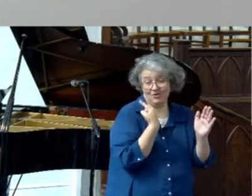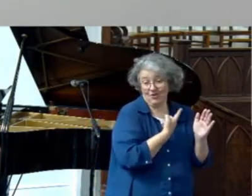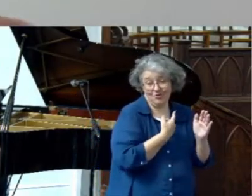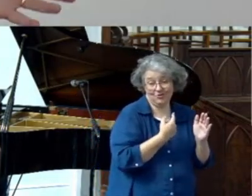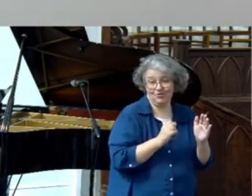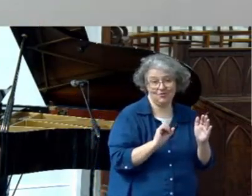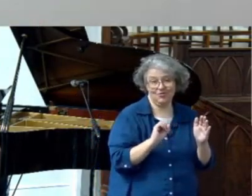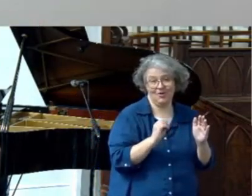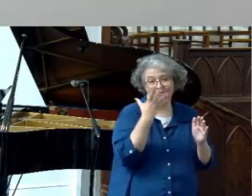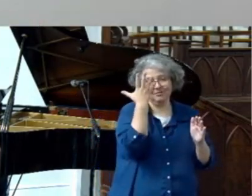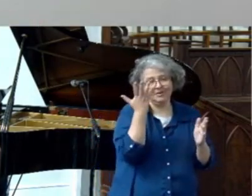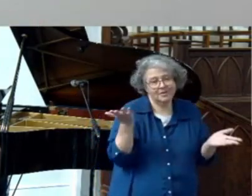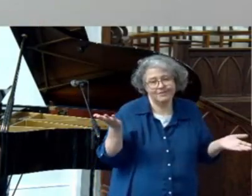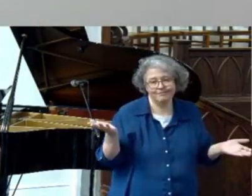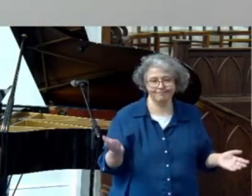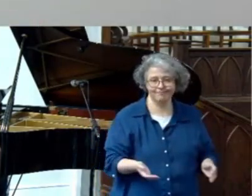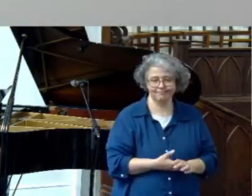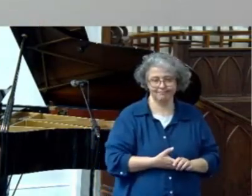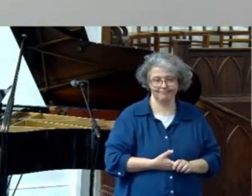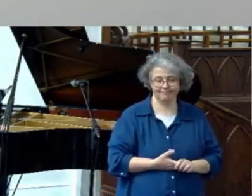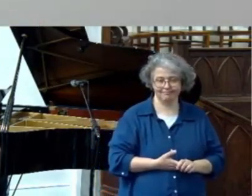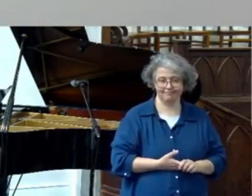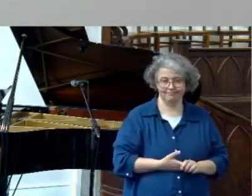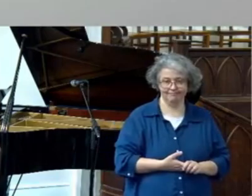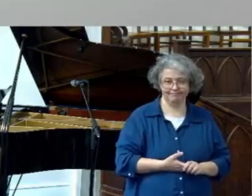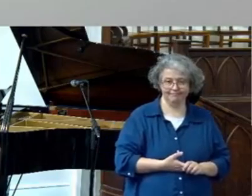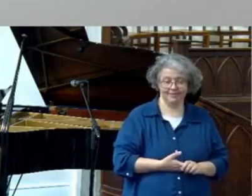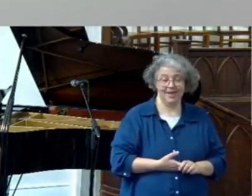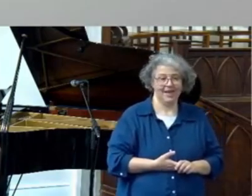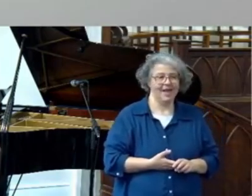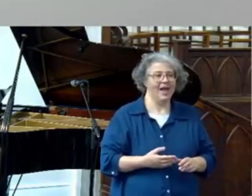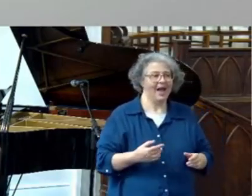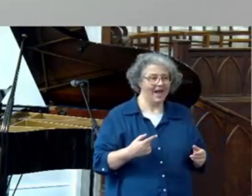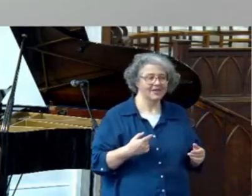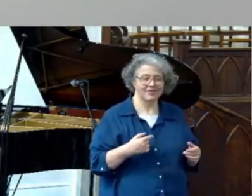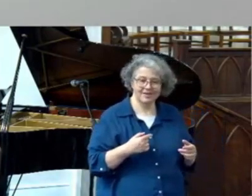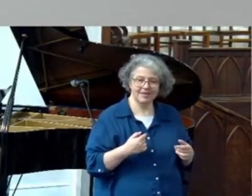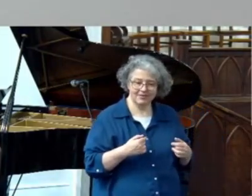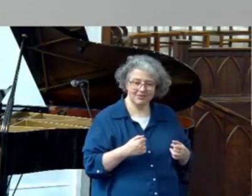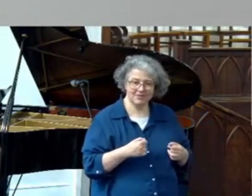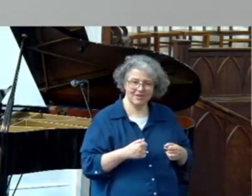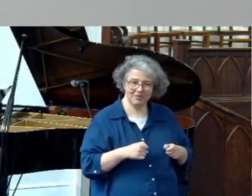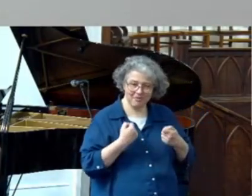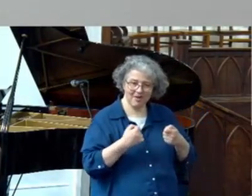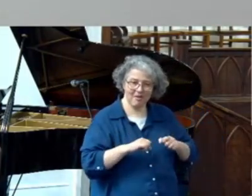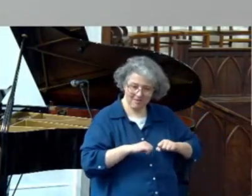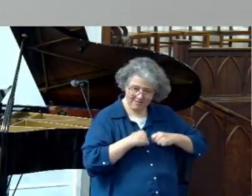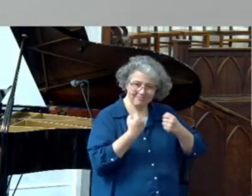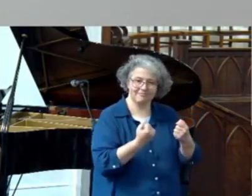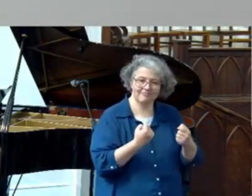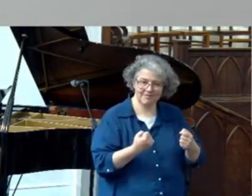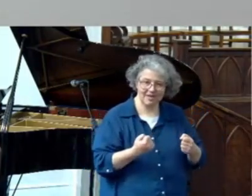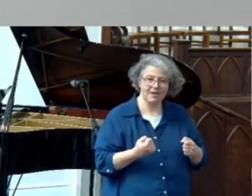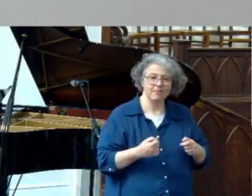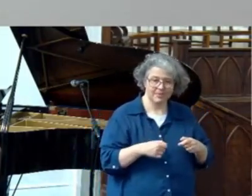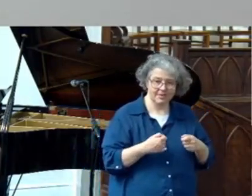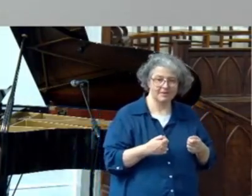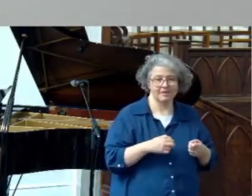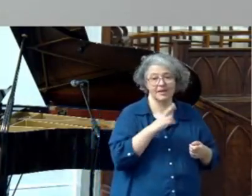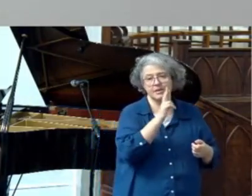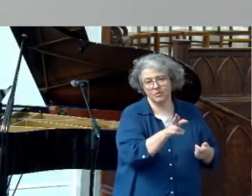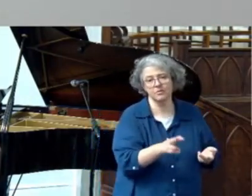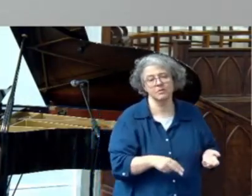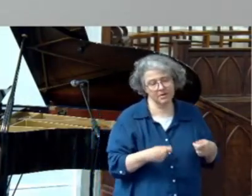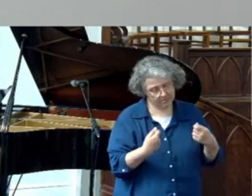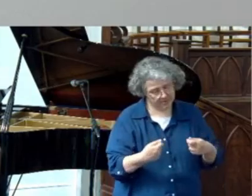isso. Nós temos muitas decisões a serem tomadas ao longo da nossa vida, muitíssimas as decisões. Quando eu estava terminando o seminário em